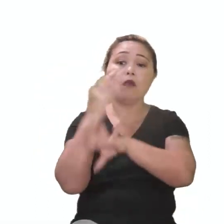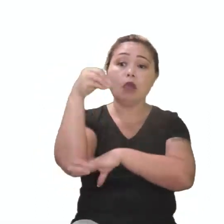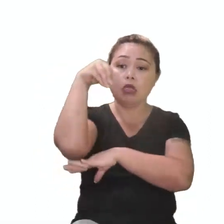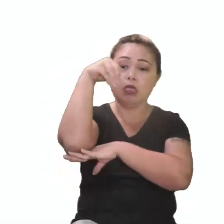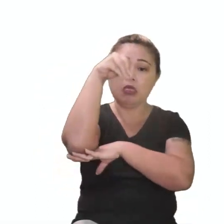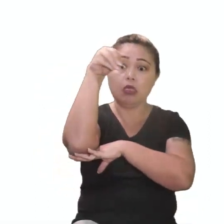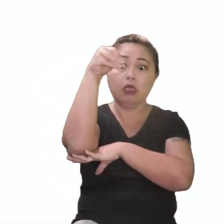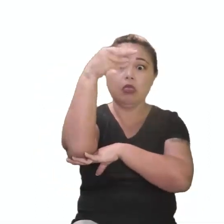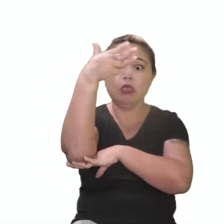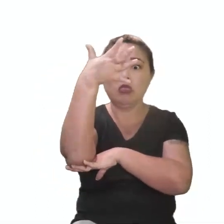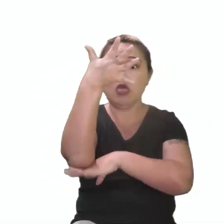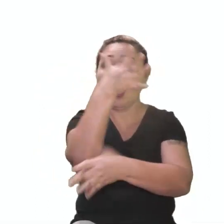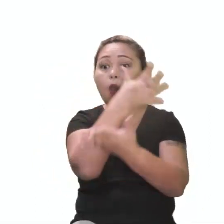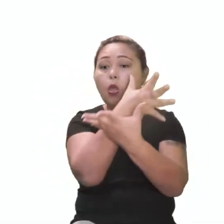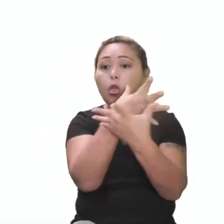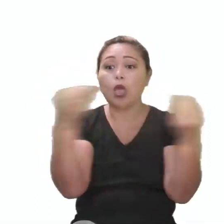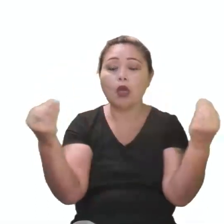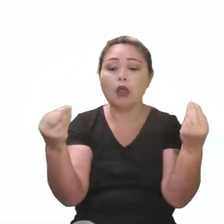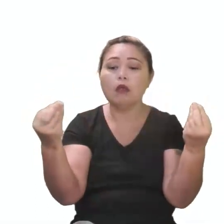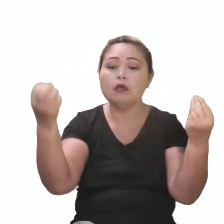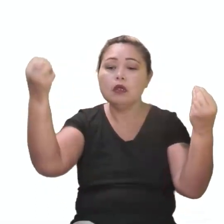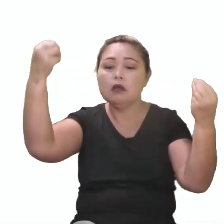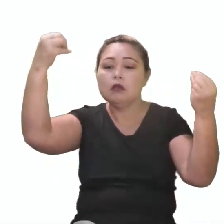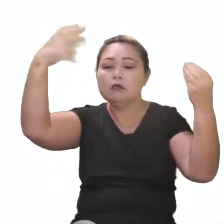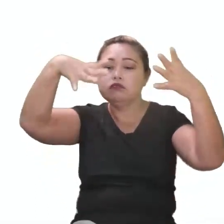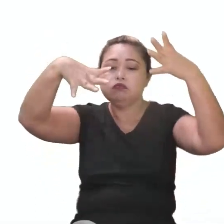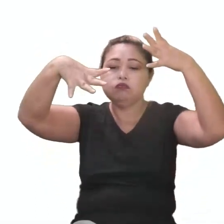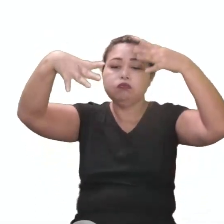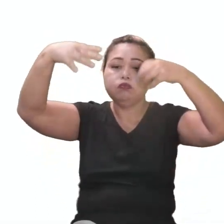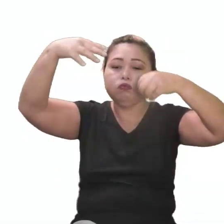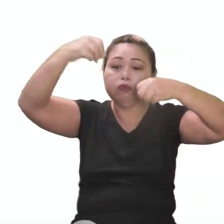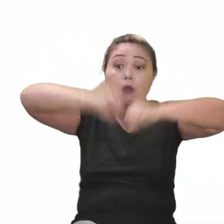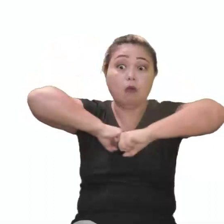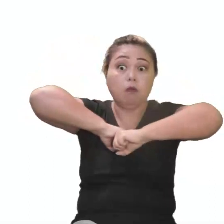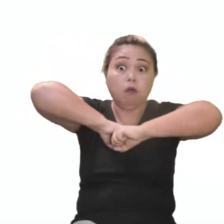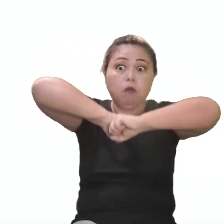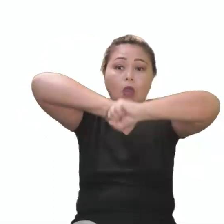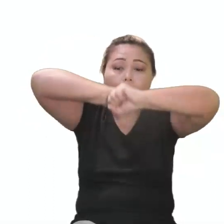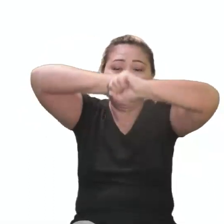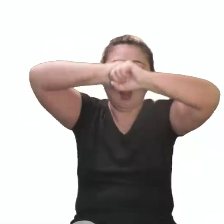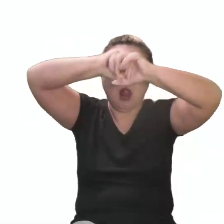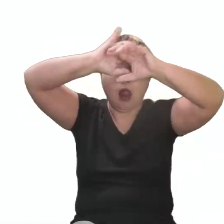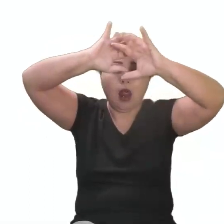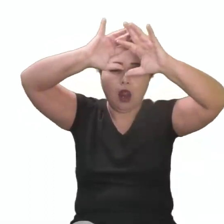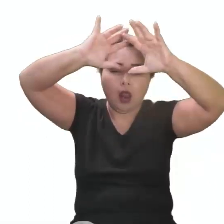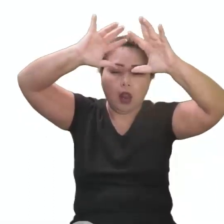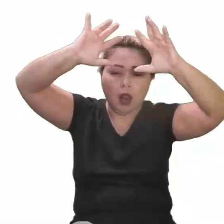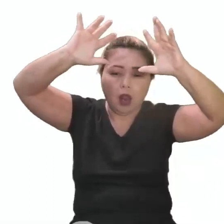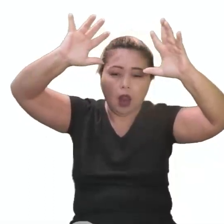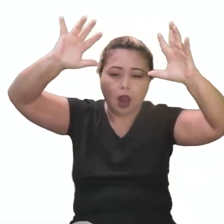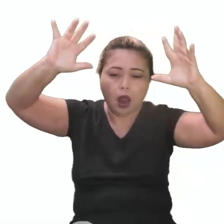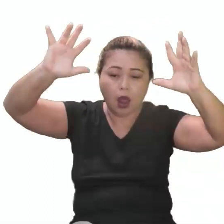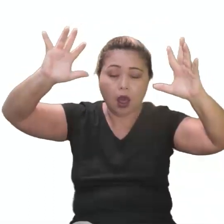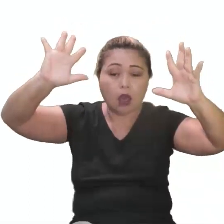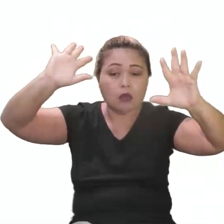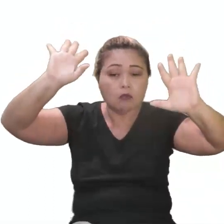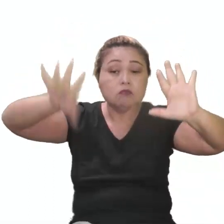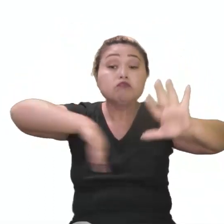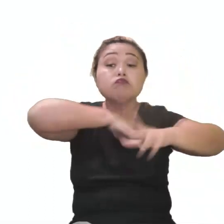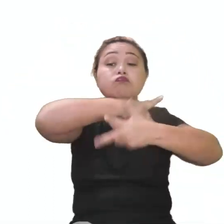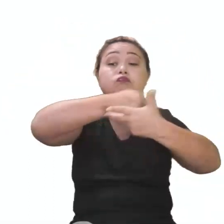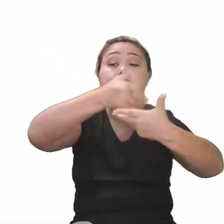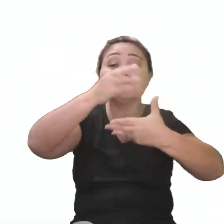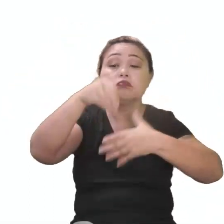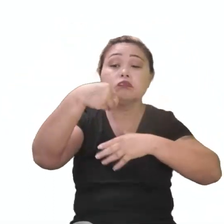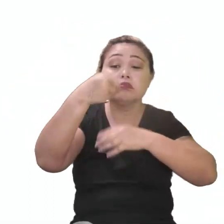dinossauros? Que era do meteoro, né? Que é a mais aceita. Bum, caiu, cobriu, fez um estardalhaço. Muitos animais foram